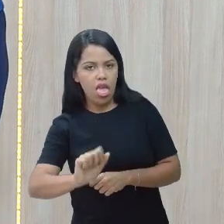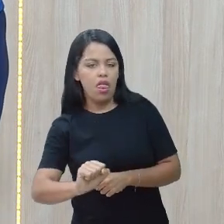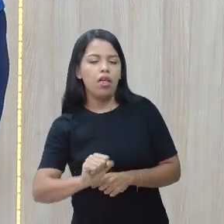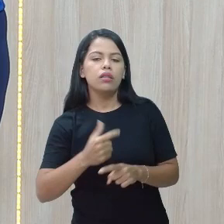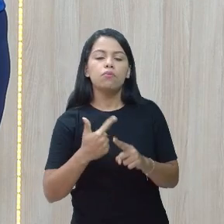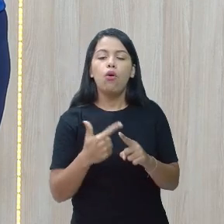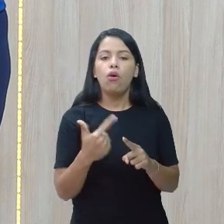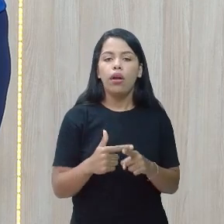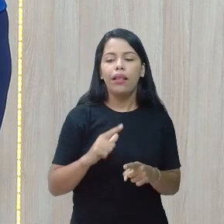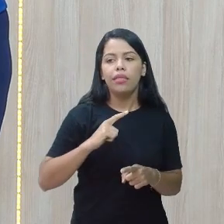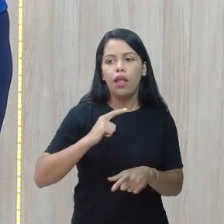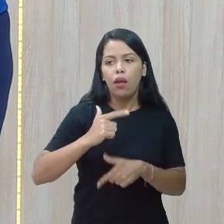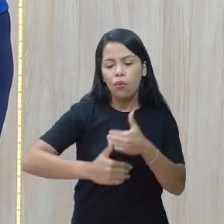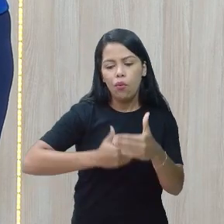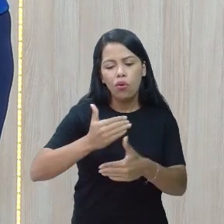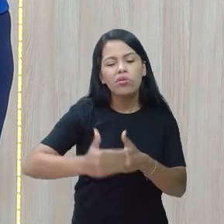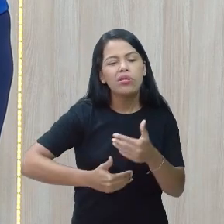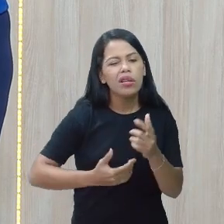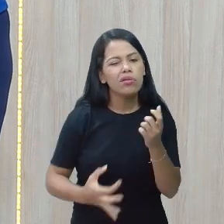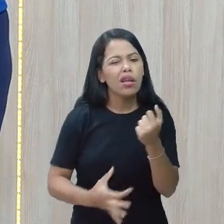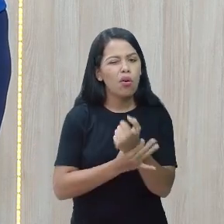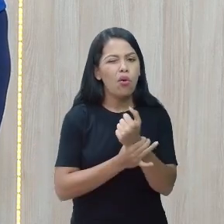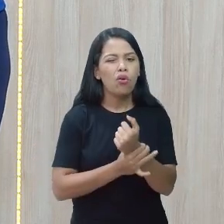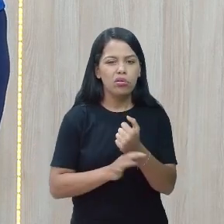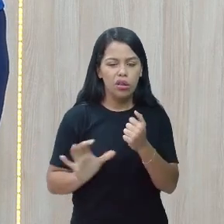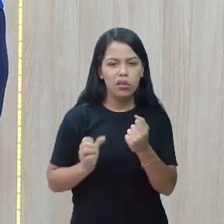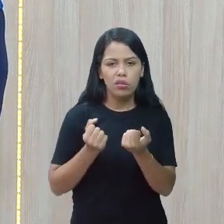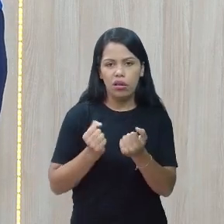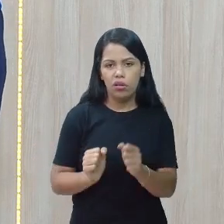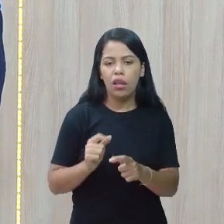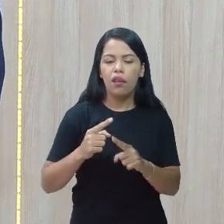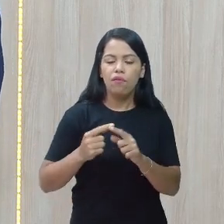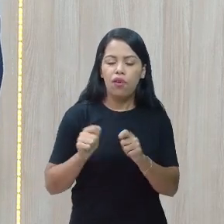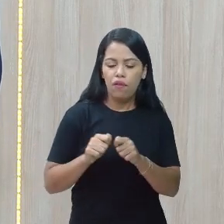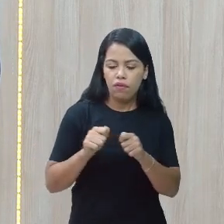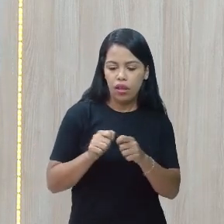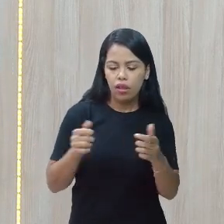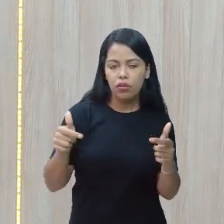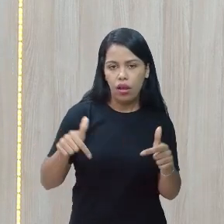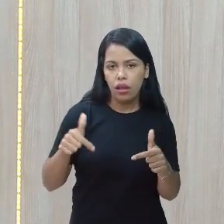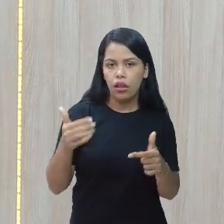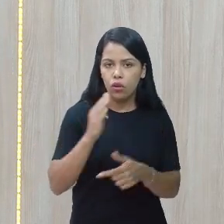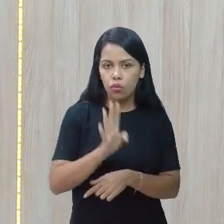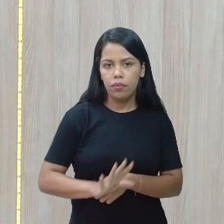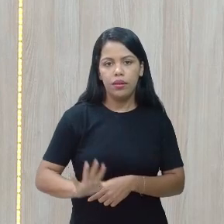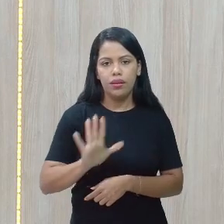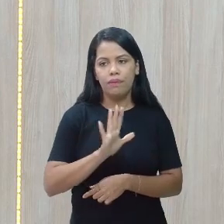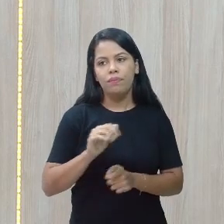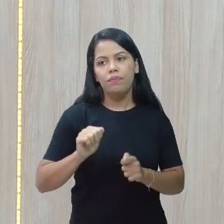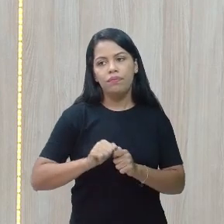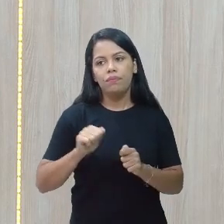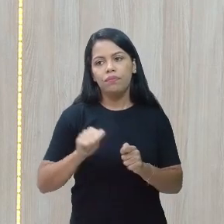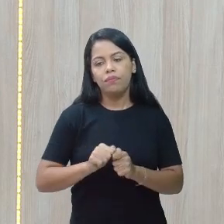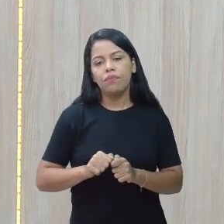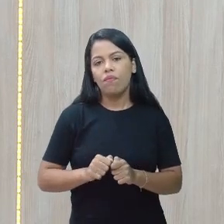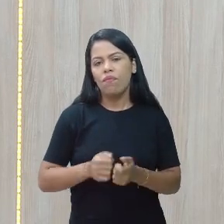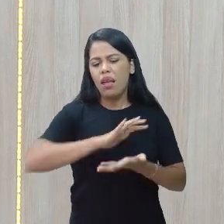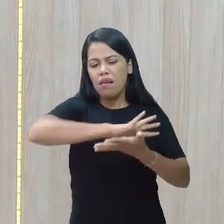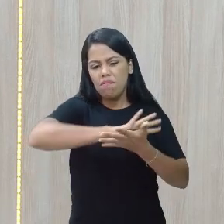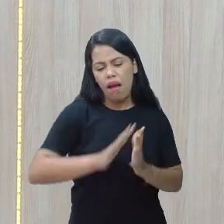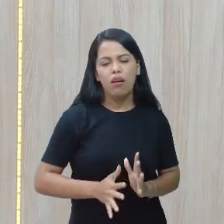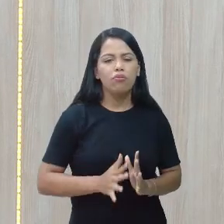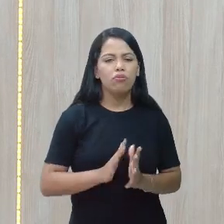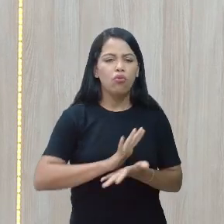porque esse processo de colonização, né, que foi feito aqui, ele dizimou uma